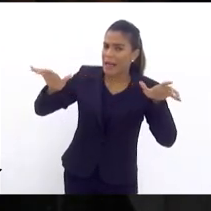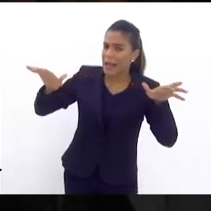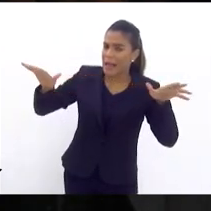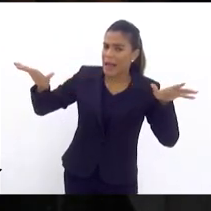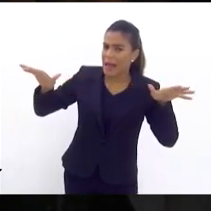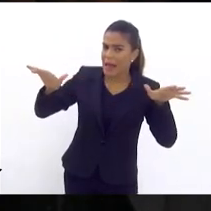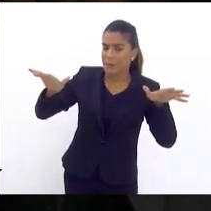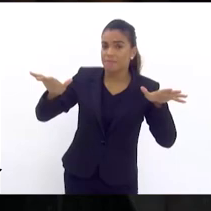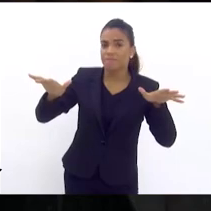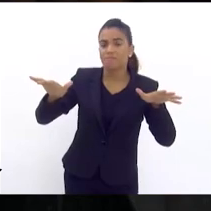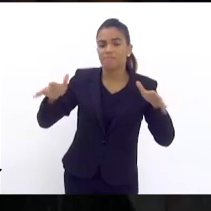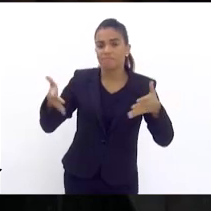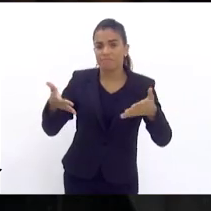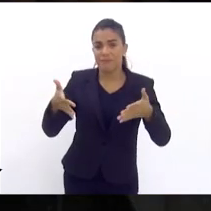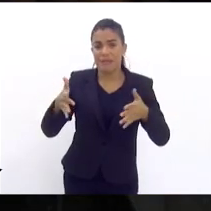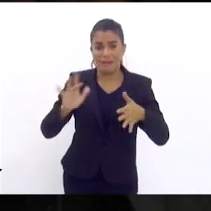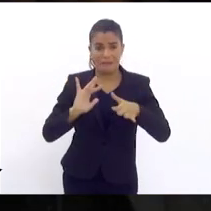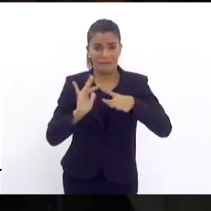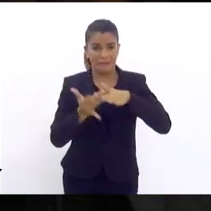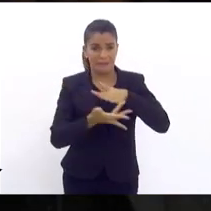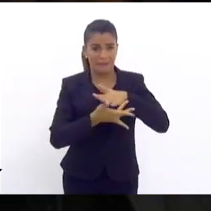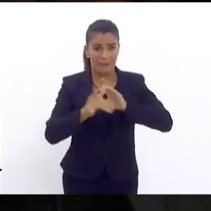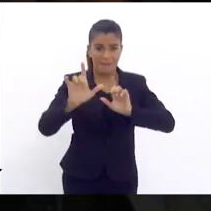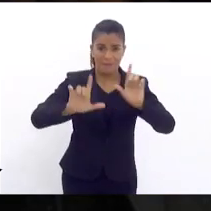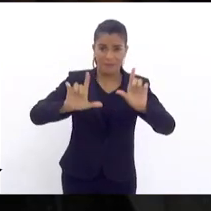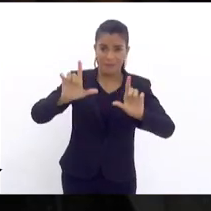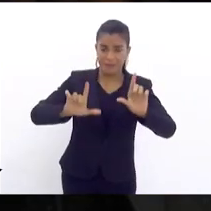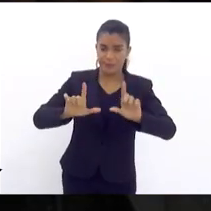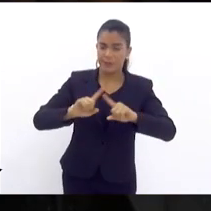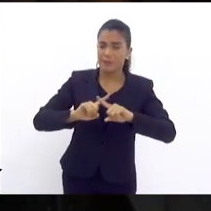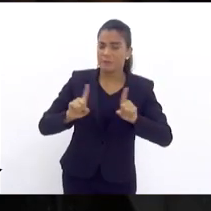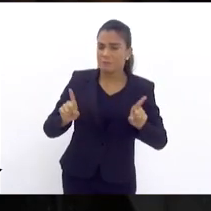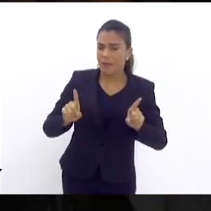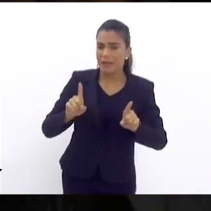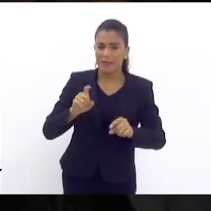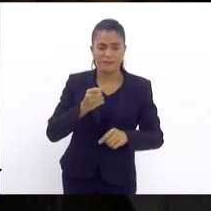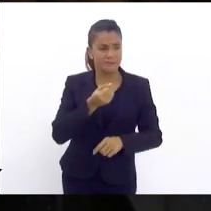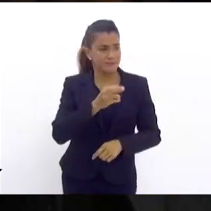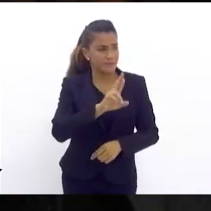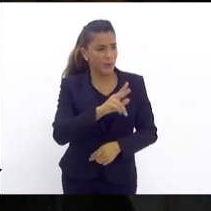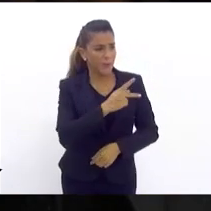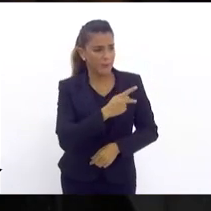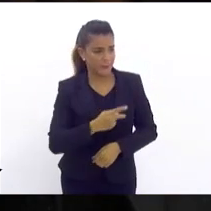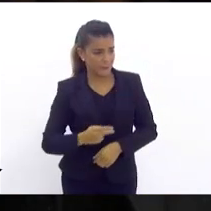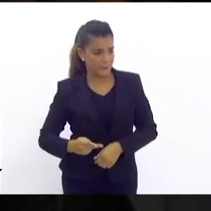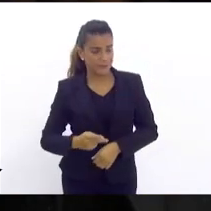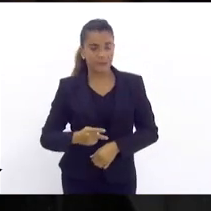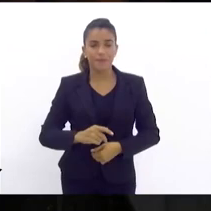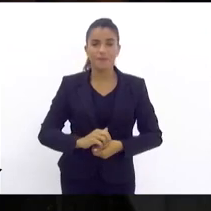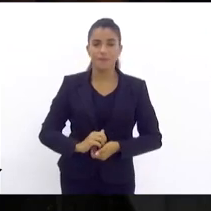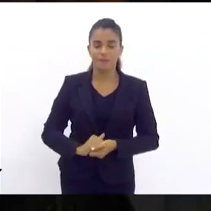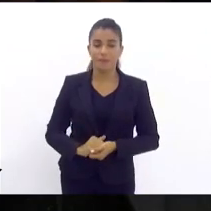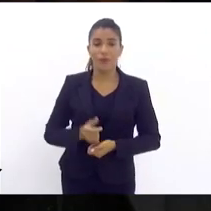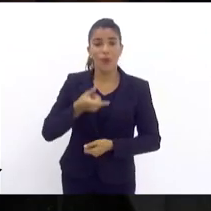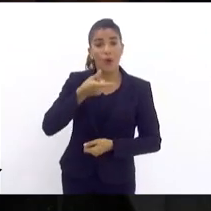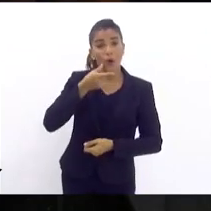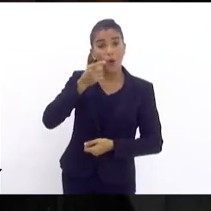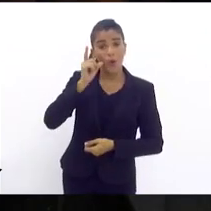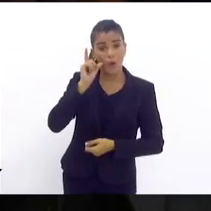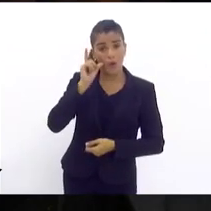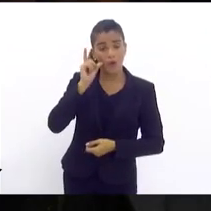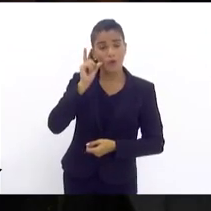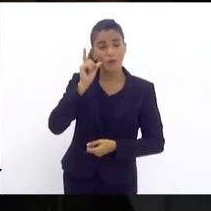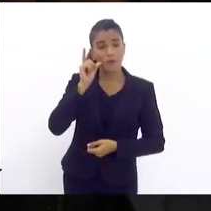imensa na mídia mas senhor presidente ontem